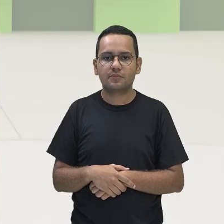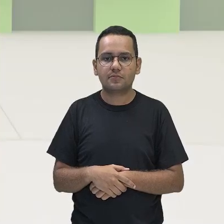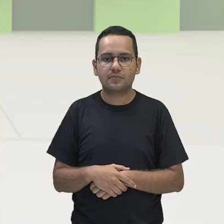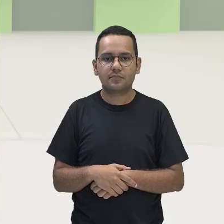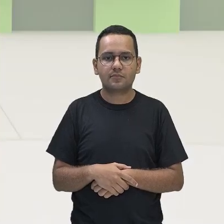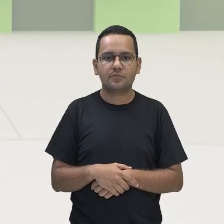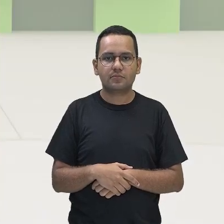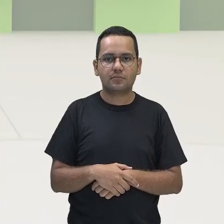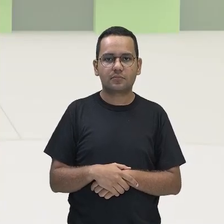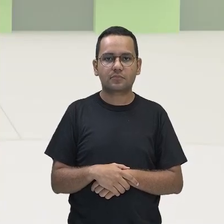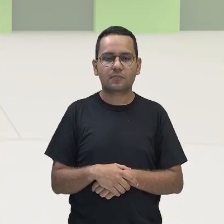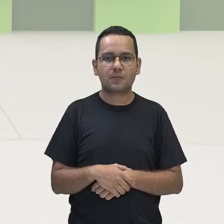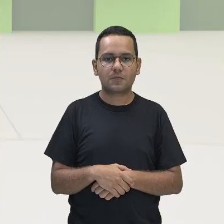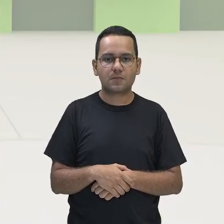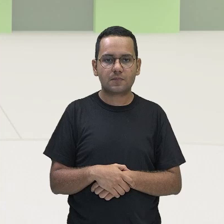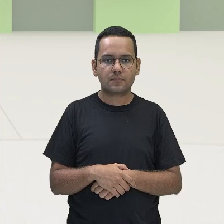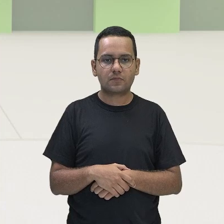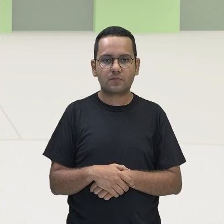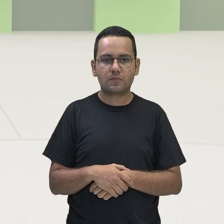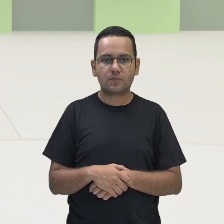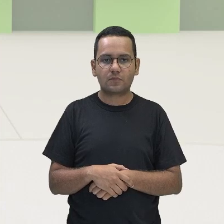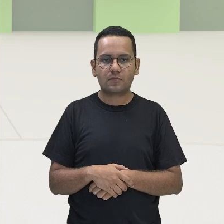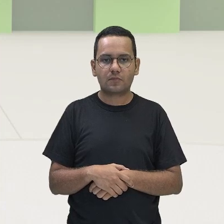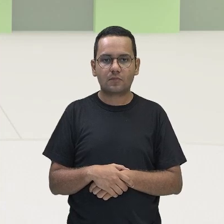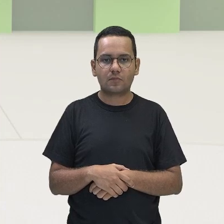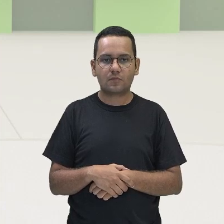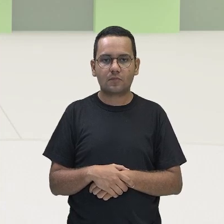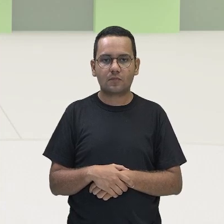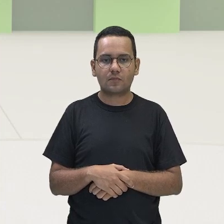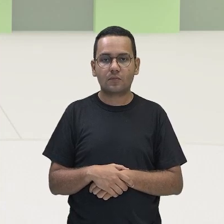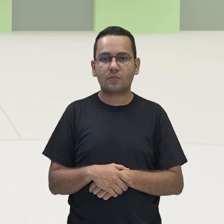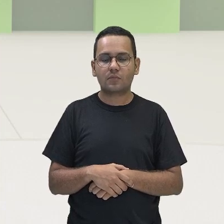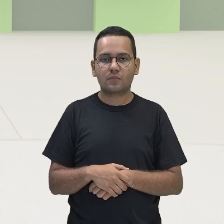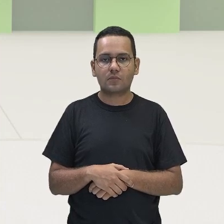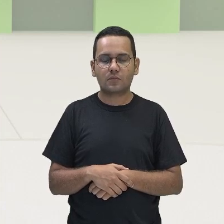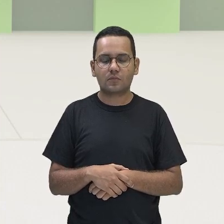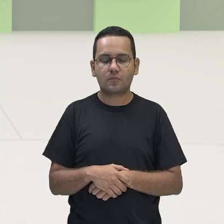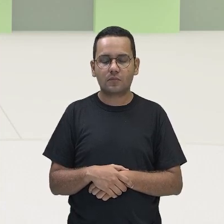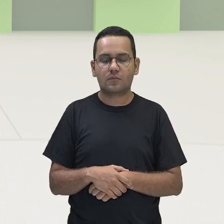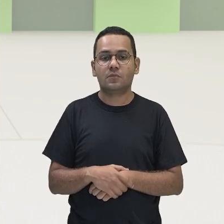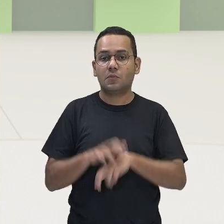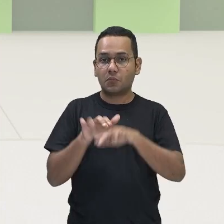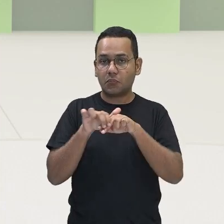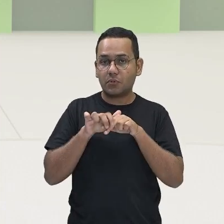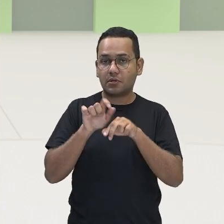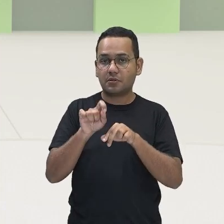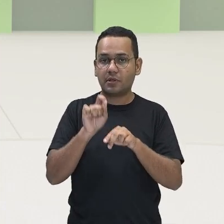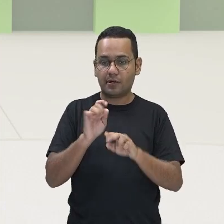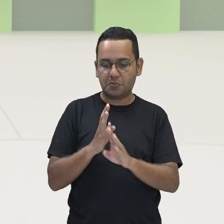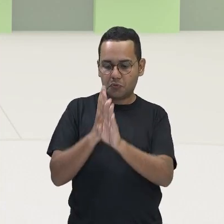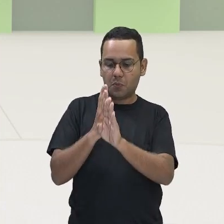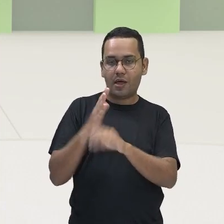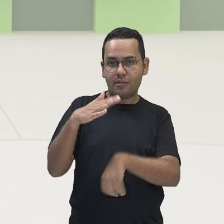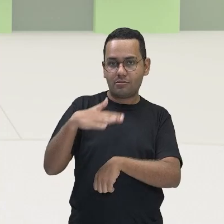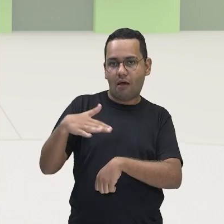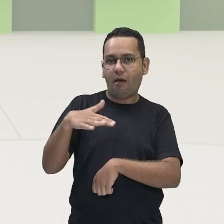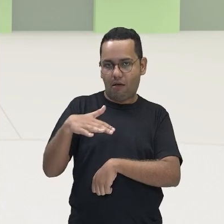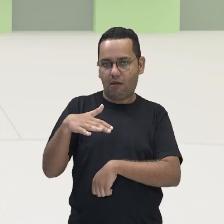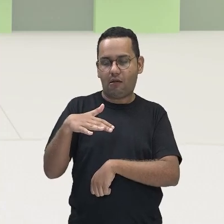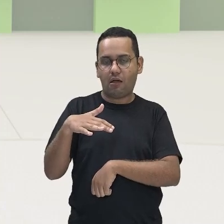aí que essas descobertas feitas por cientistas, é porque existem pessoas que